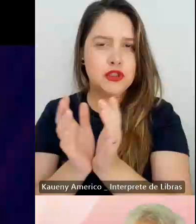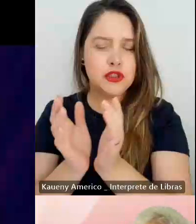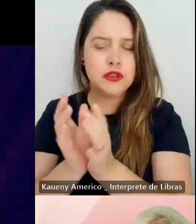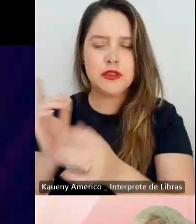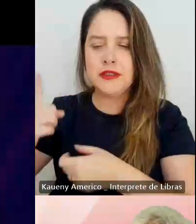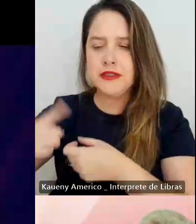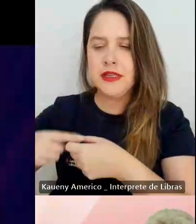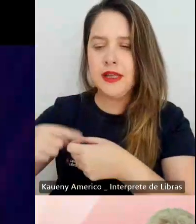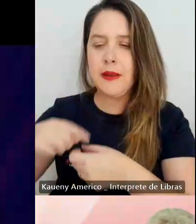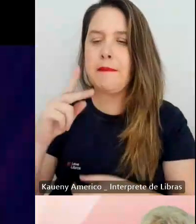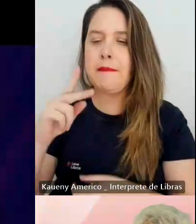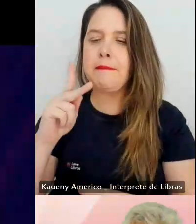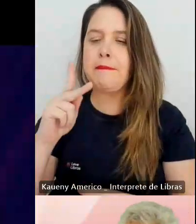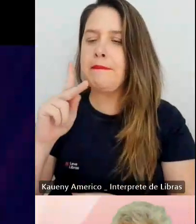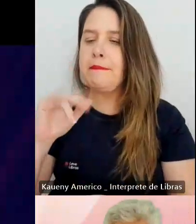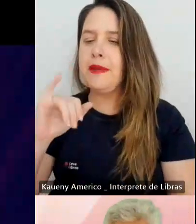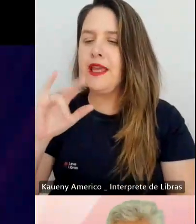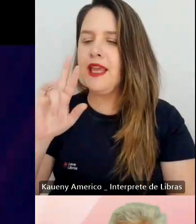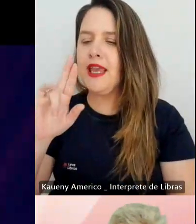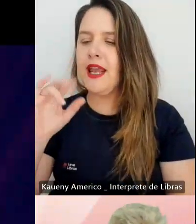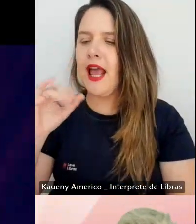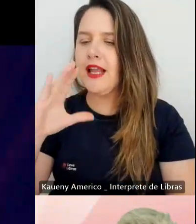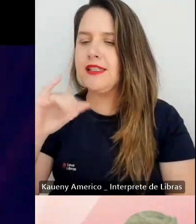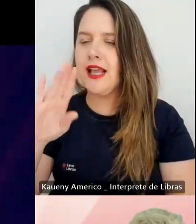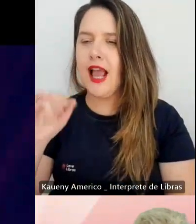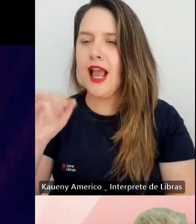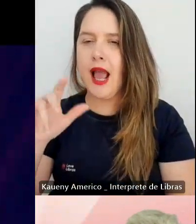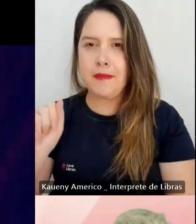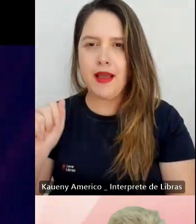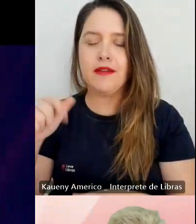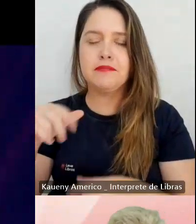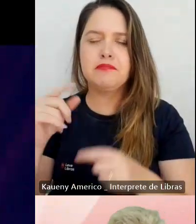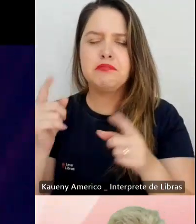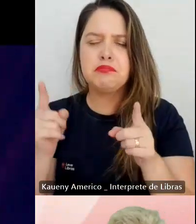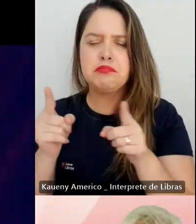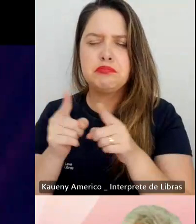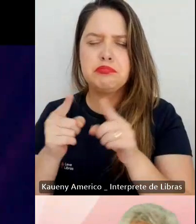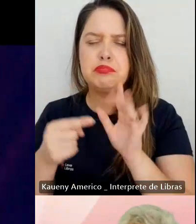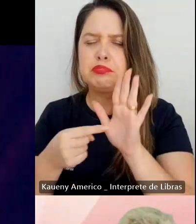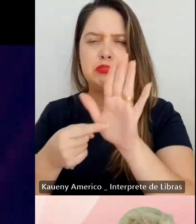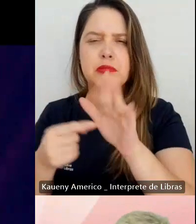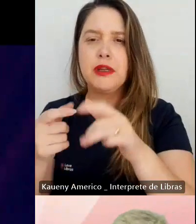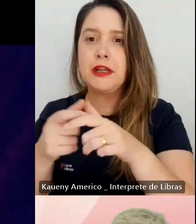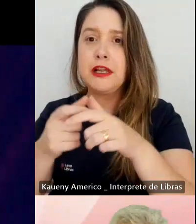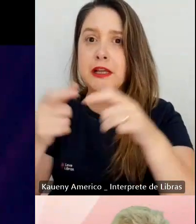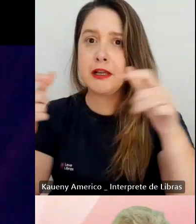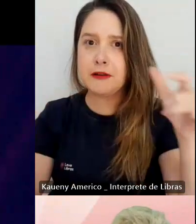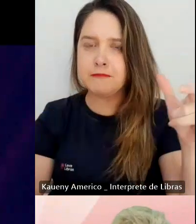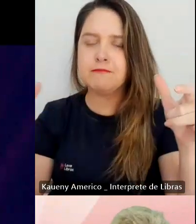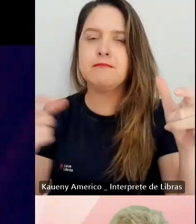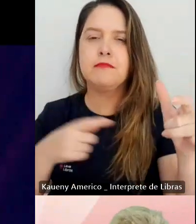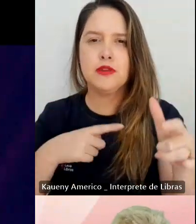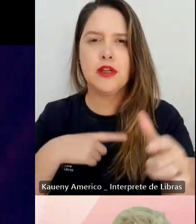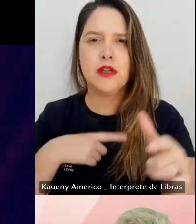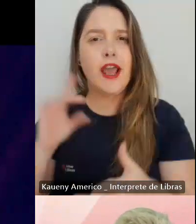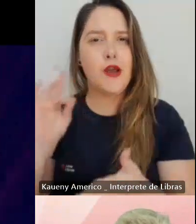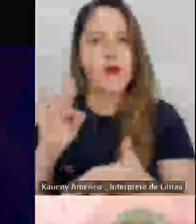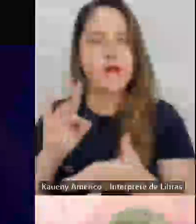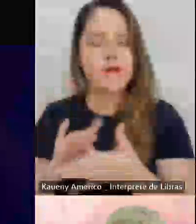então só para mostrar como coisas pequenas chegam grande, se espalham e realmente fazem